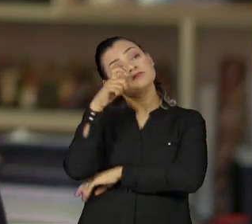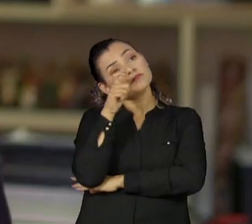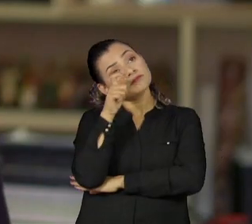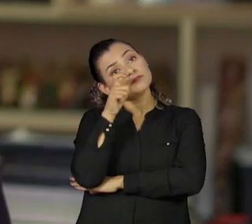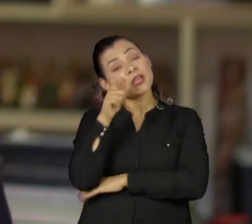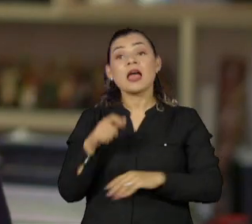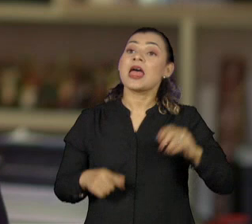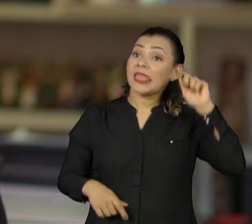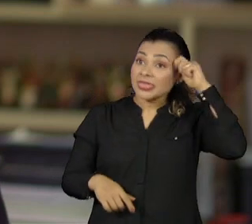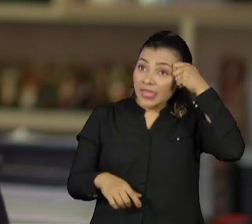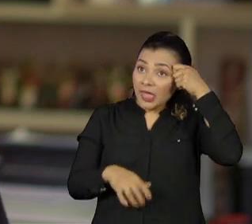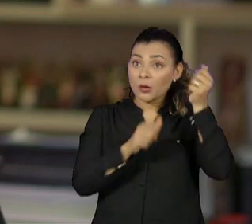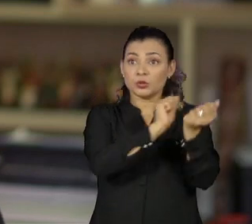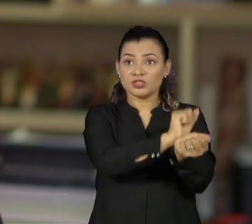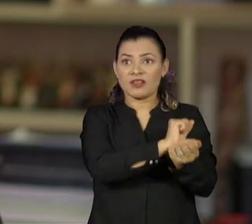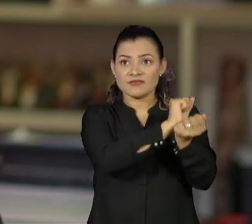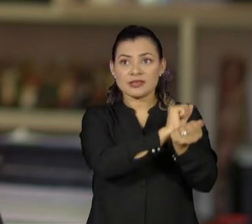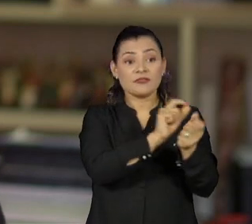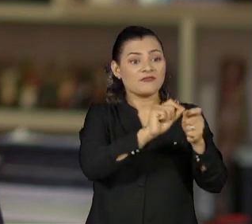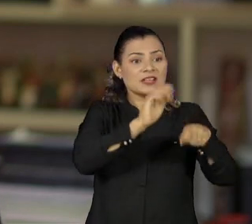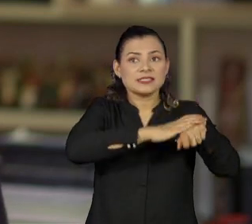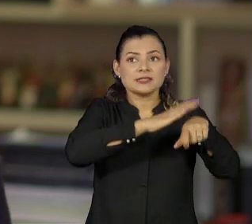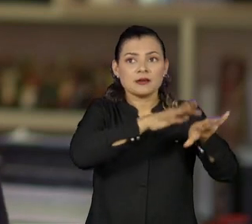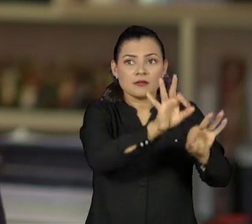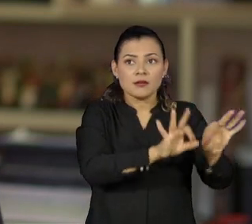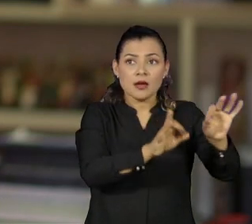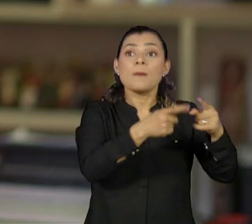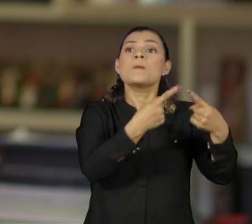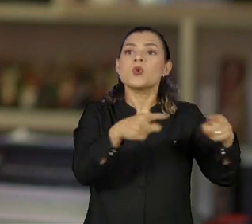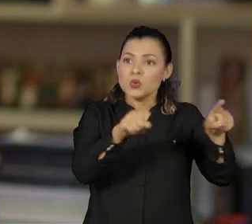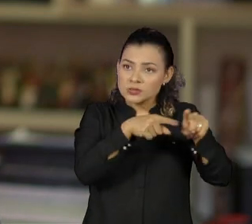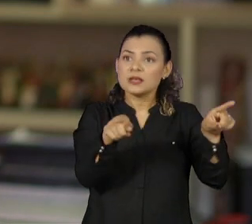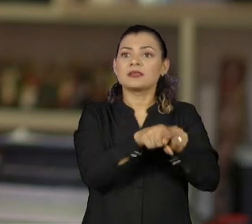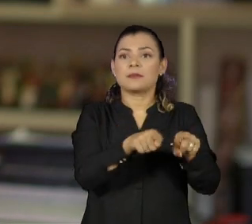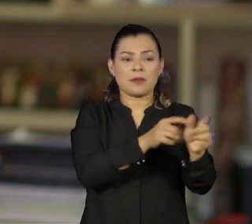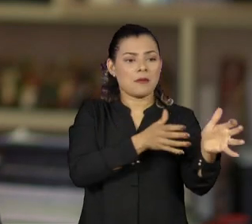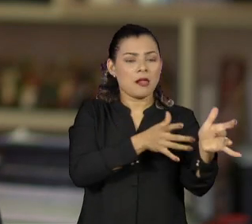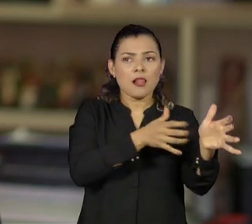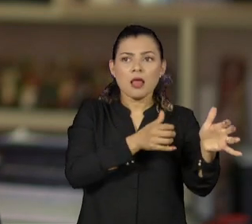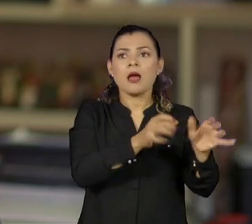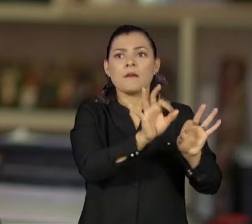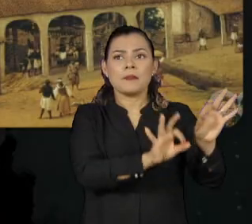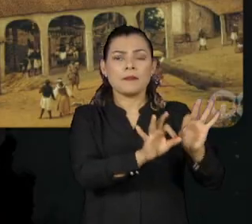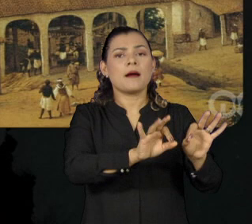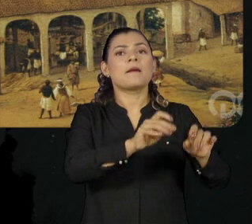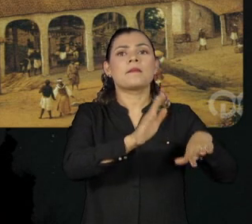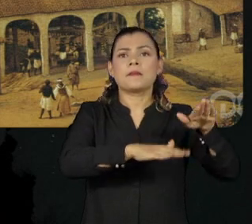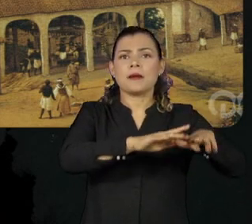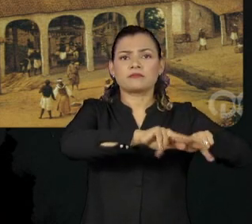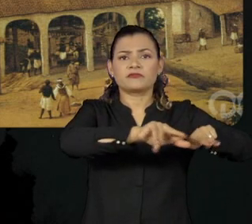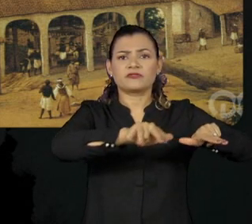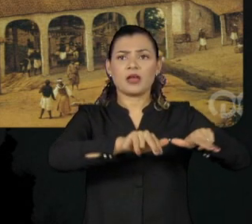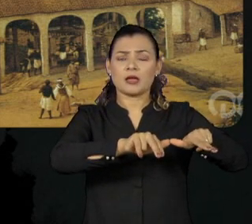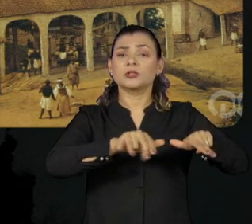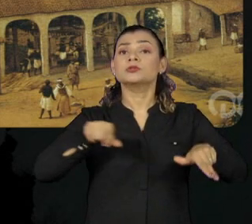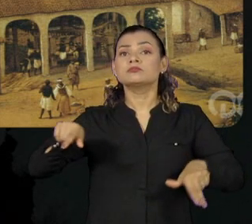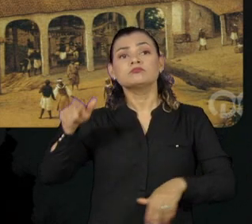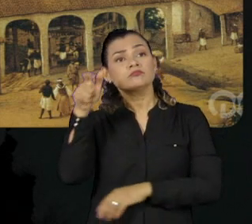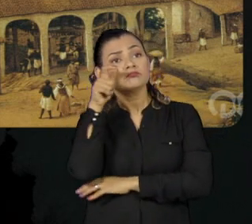negro escravizado, então a música também passou por esse processo.